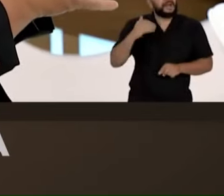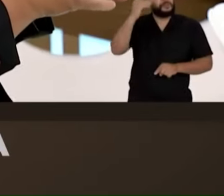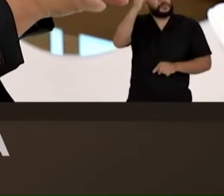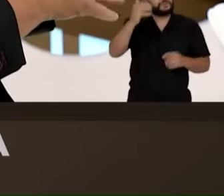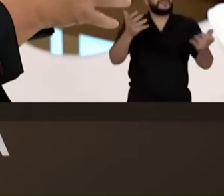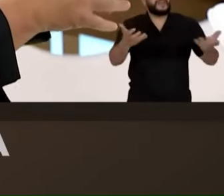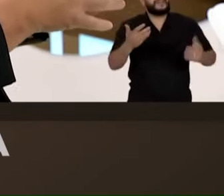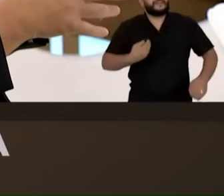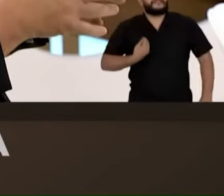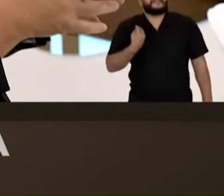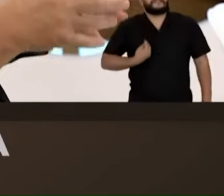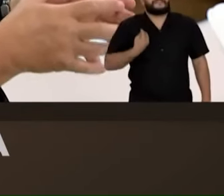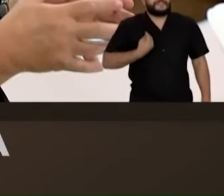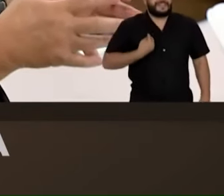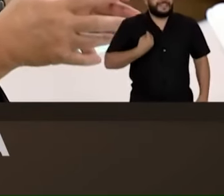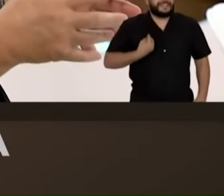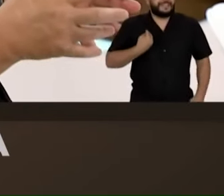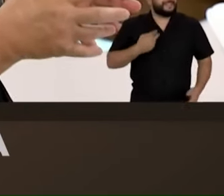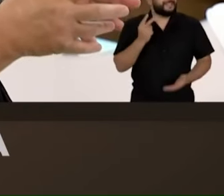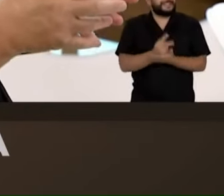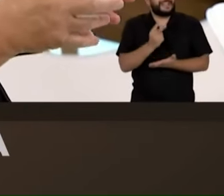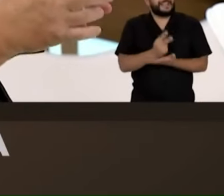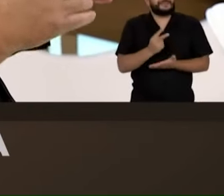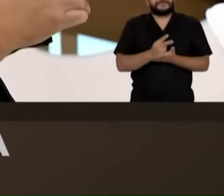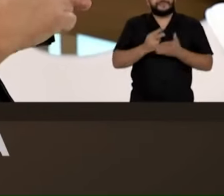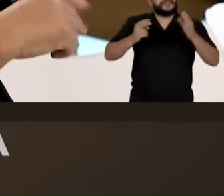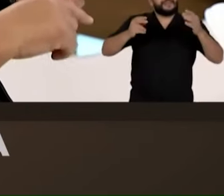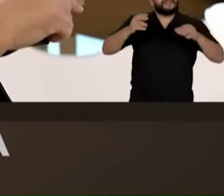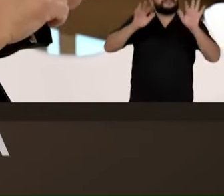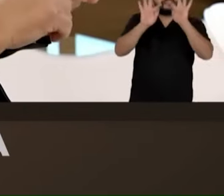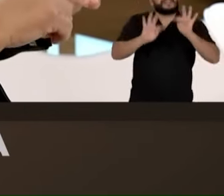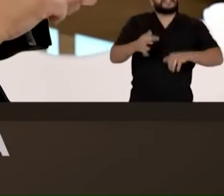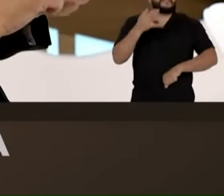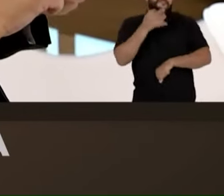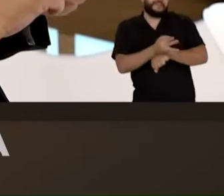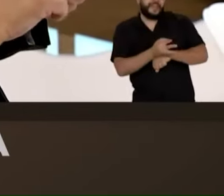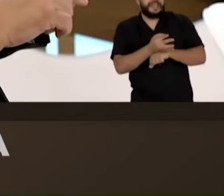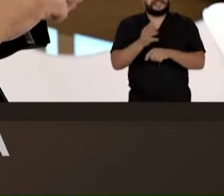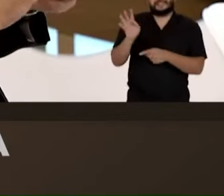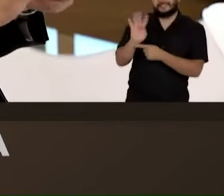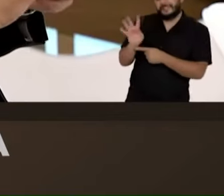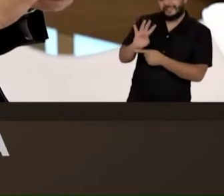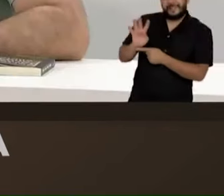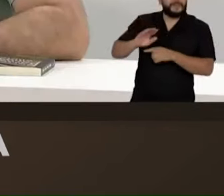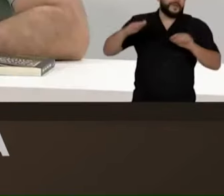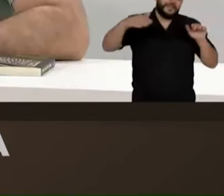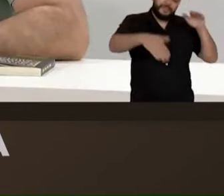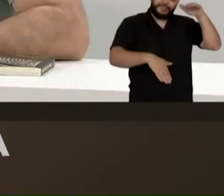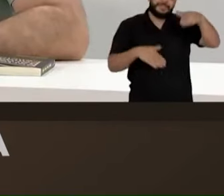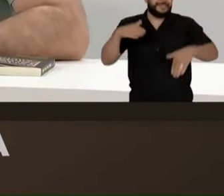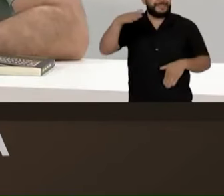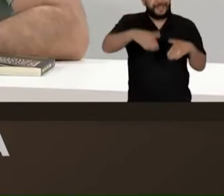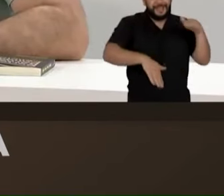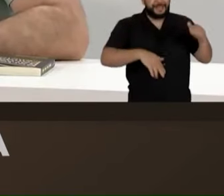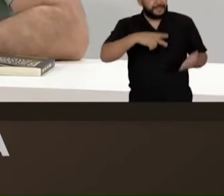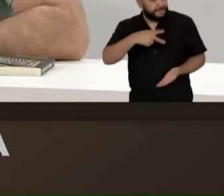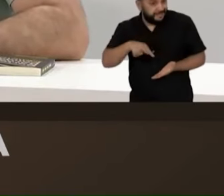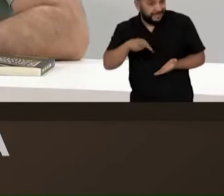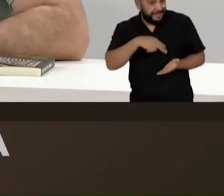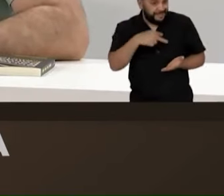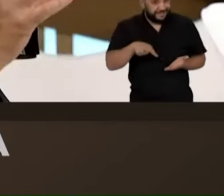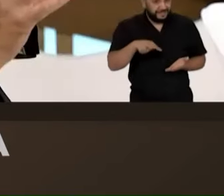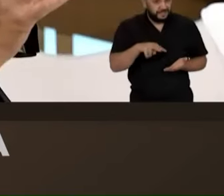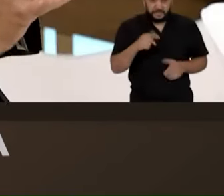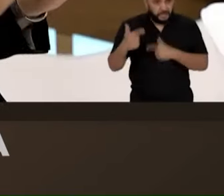uma vida como se ele vivesse em férias. Isto é, ele passeia, ele vai ao cinema, ele nada, ele faz dança, mas só